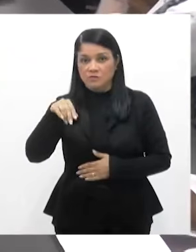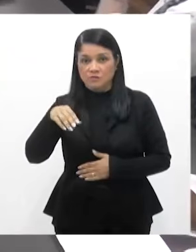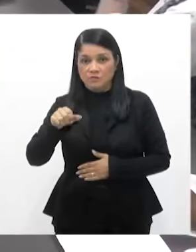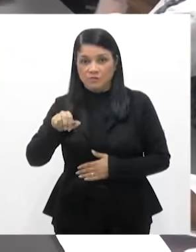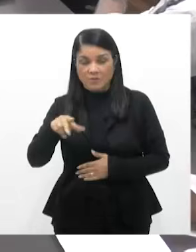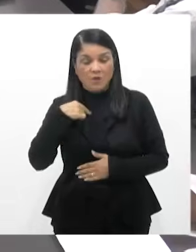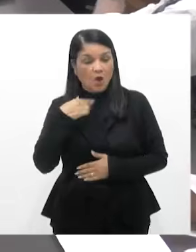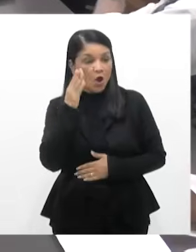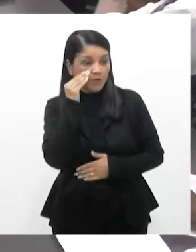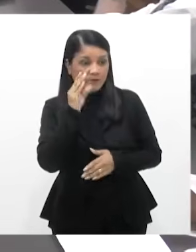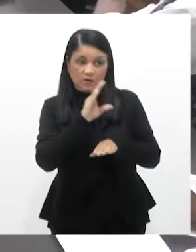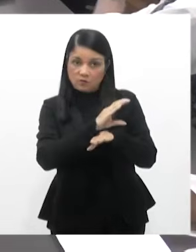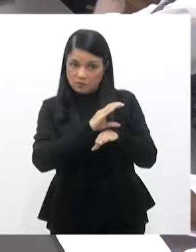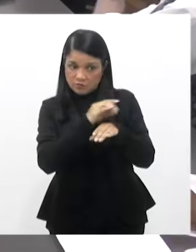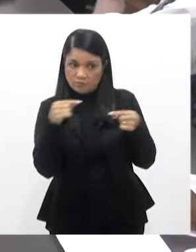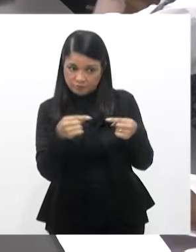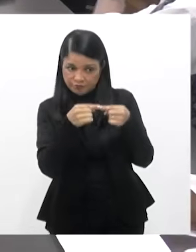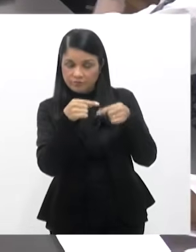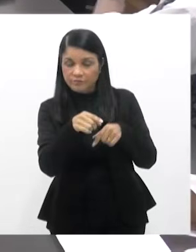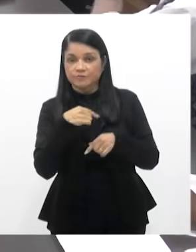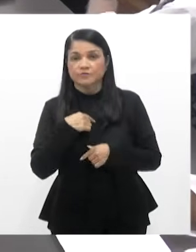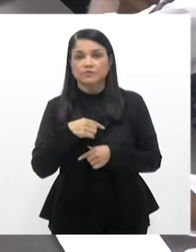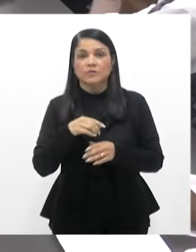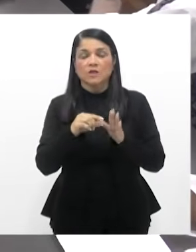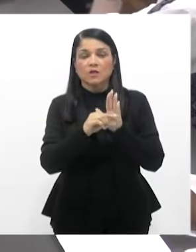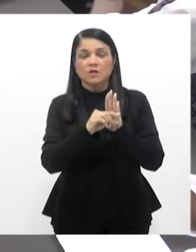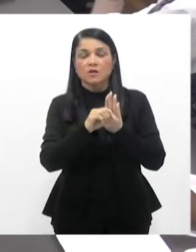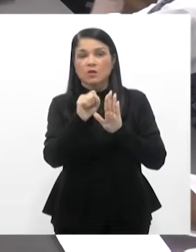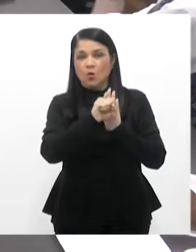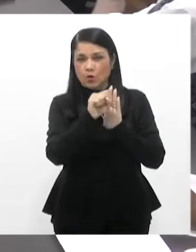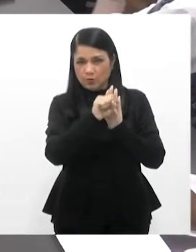lá. Item 8.